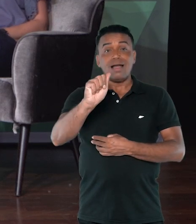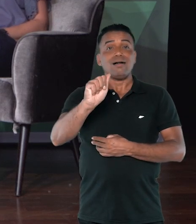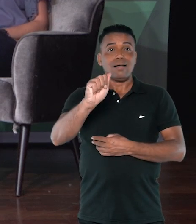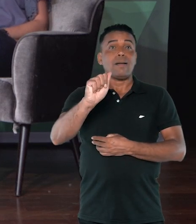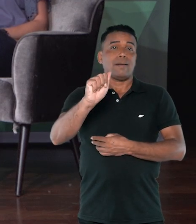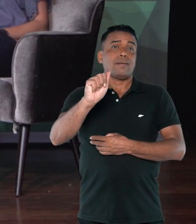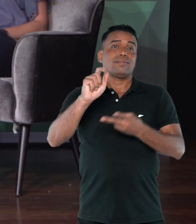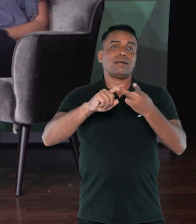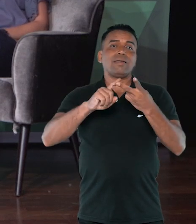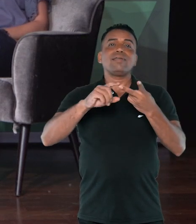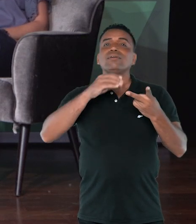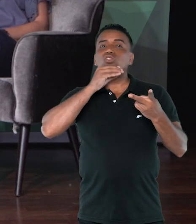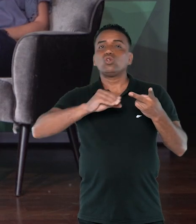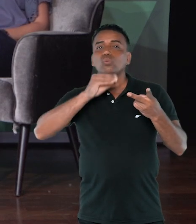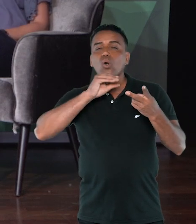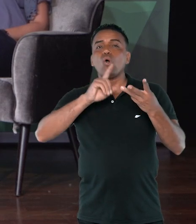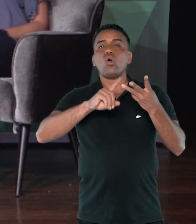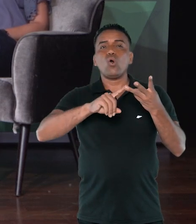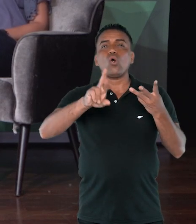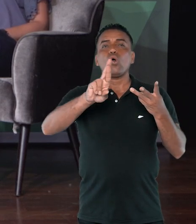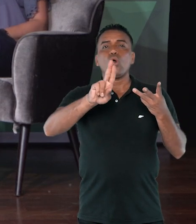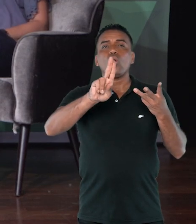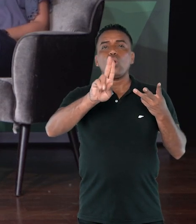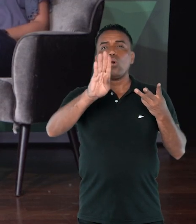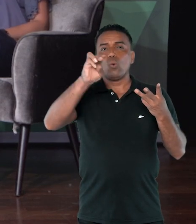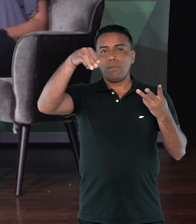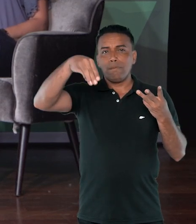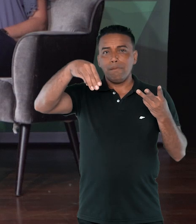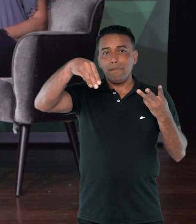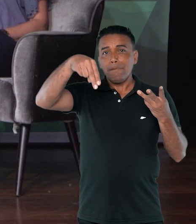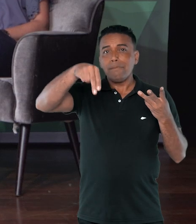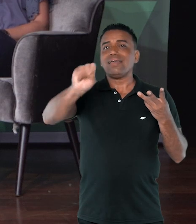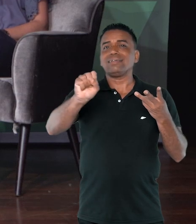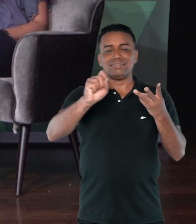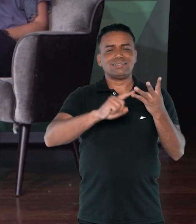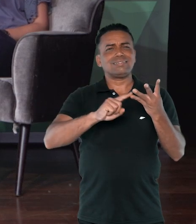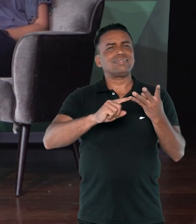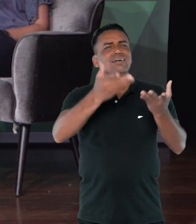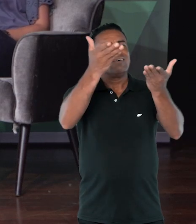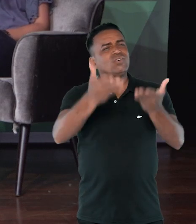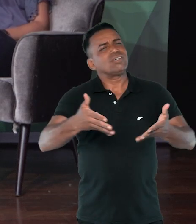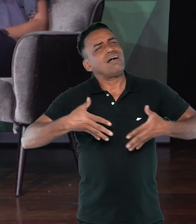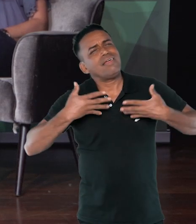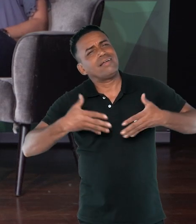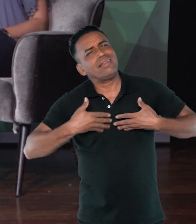Muito, muito honrada te ver, obrigada. Eu também. Nós todos, né?